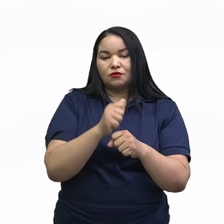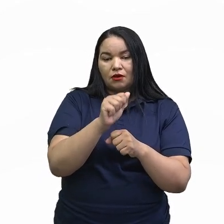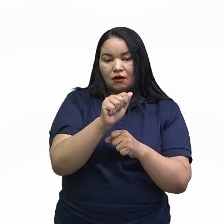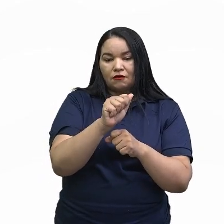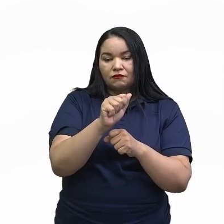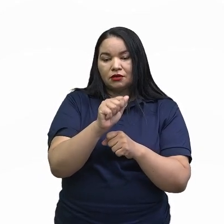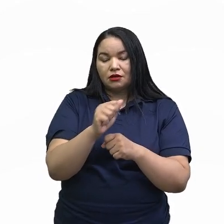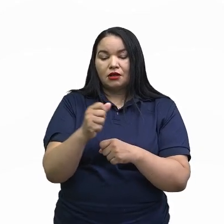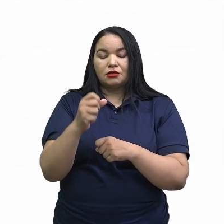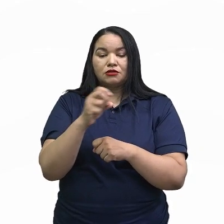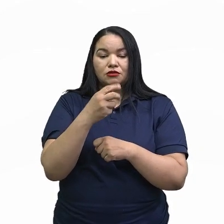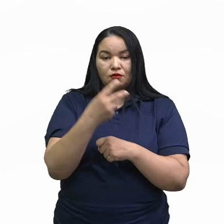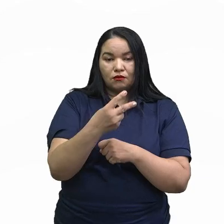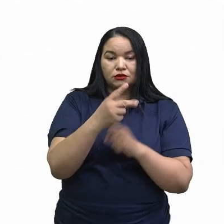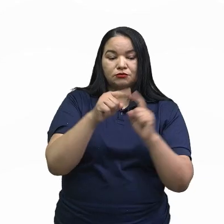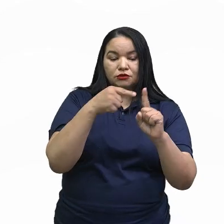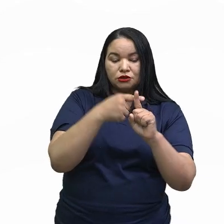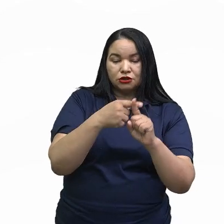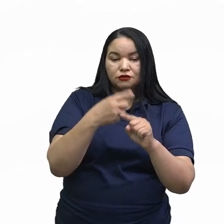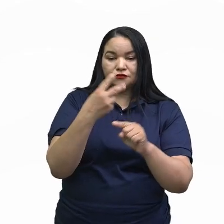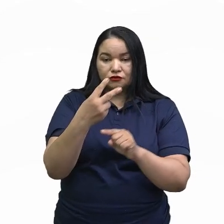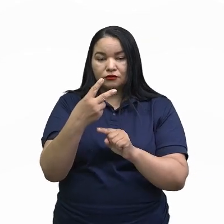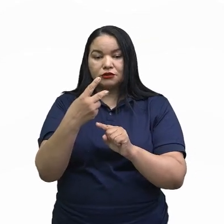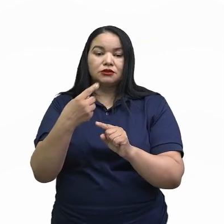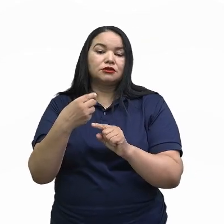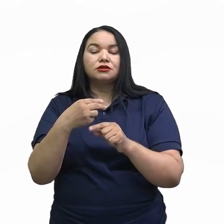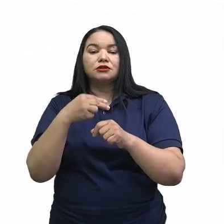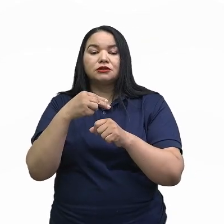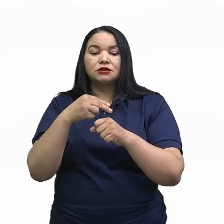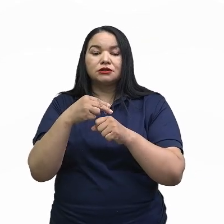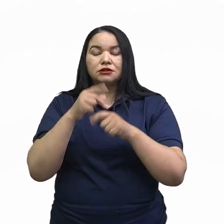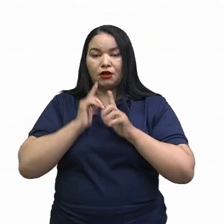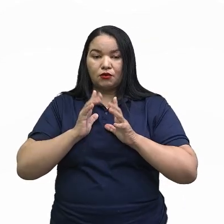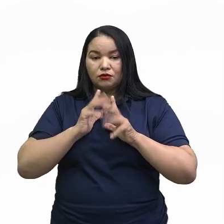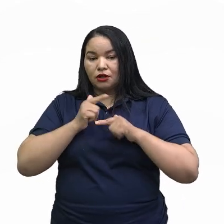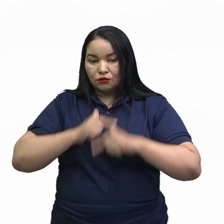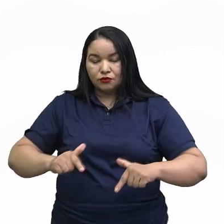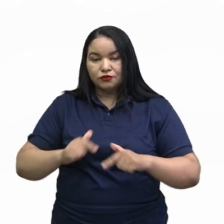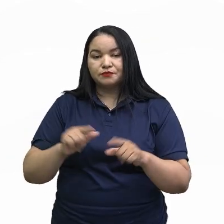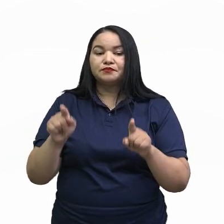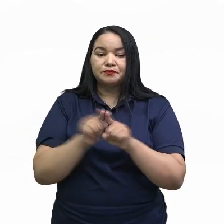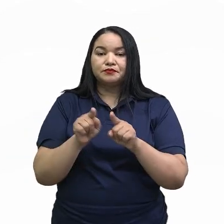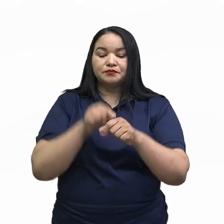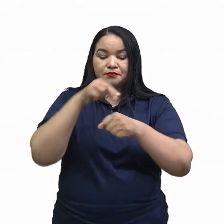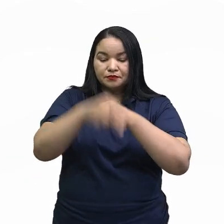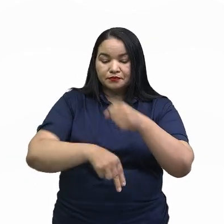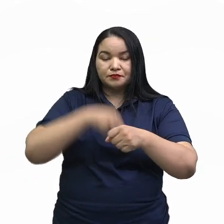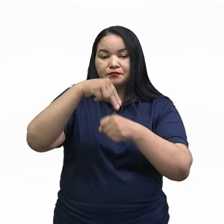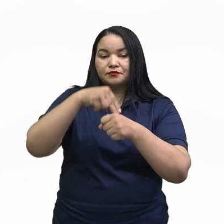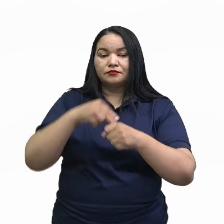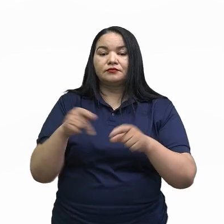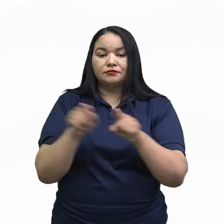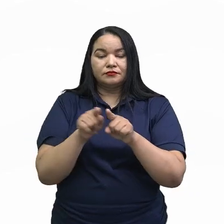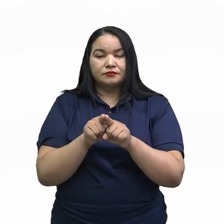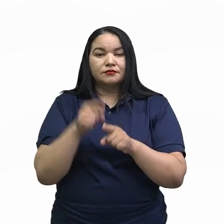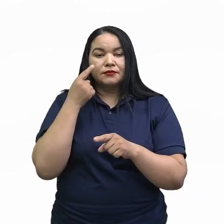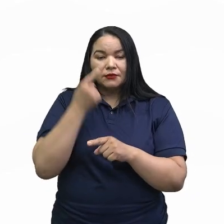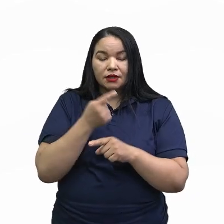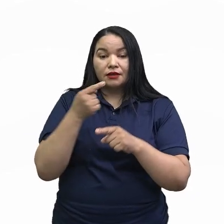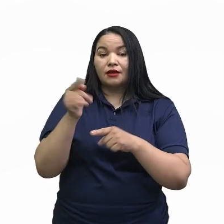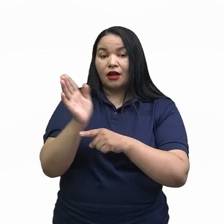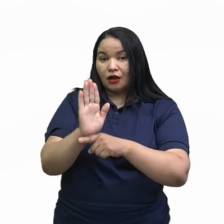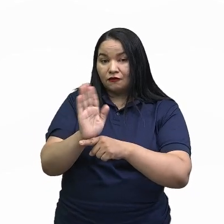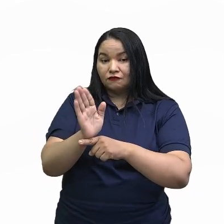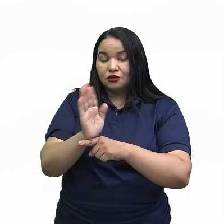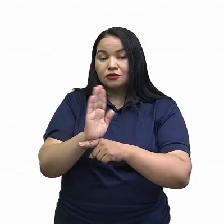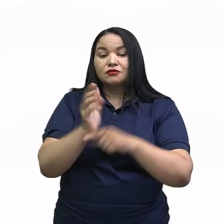positivos e 2 nêutrons. Continuando, outro conceito que também foi observado no vídeo foi o conceito de